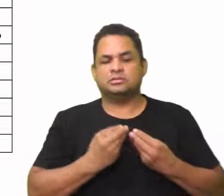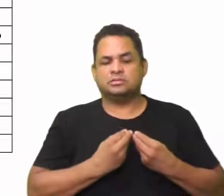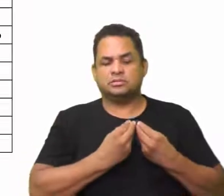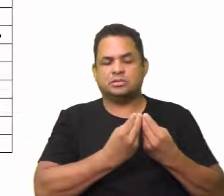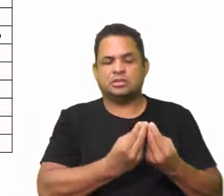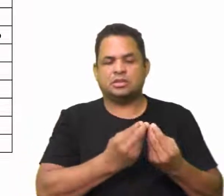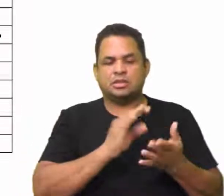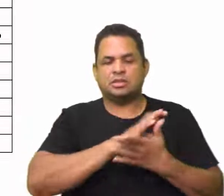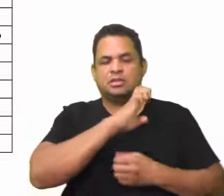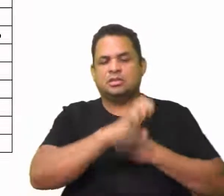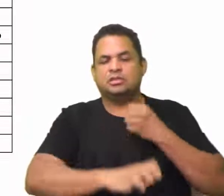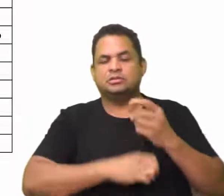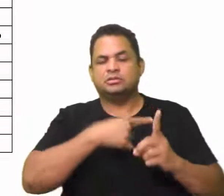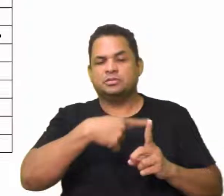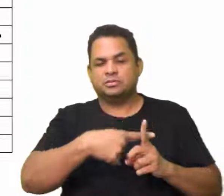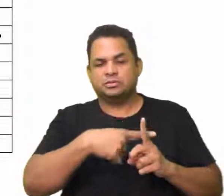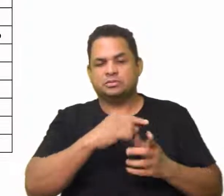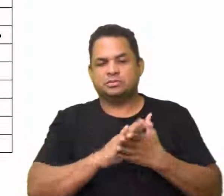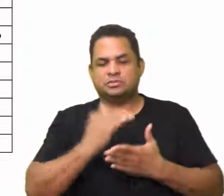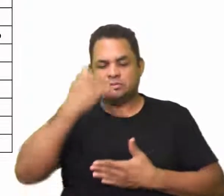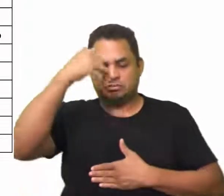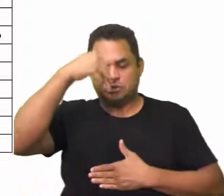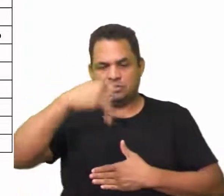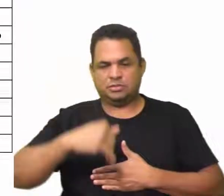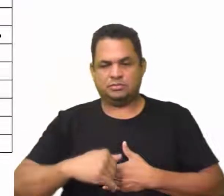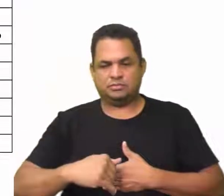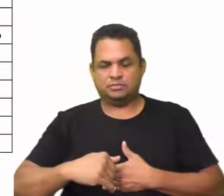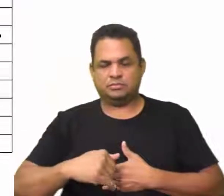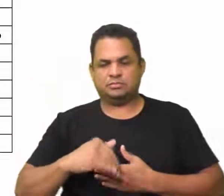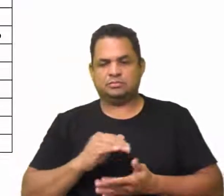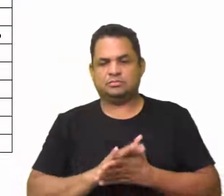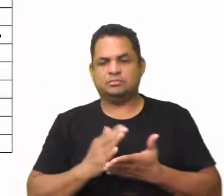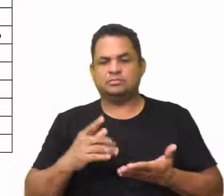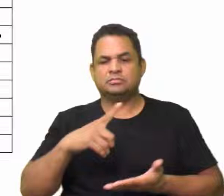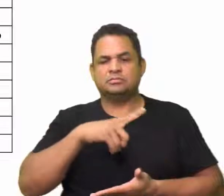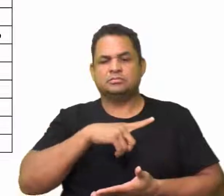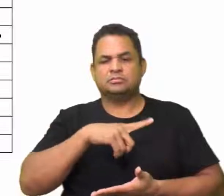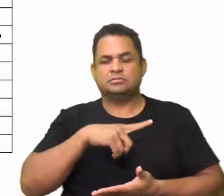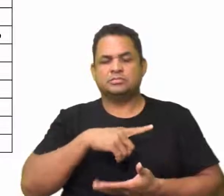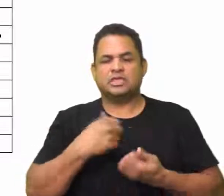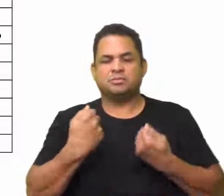e ficar positivo. Quanto mais para baixo, mais chance